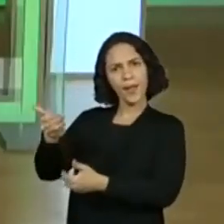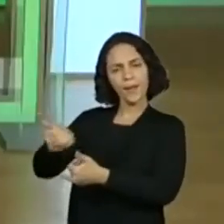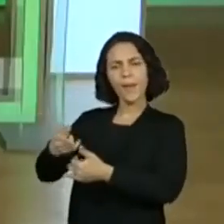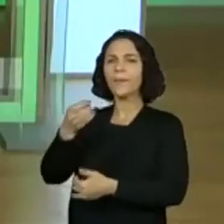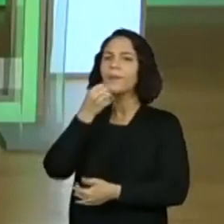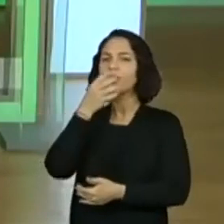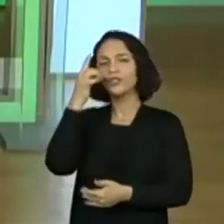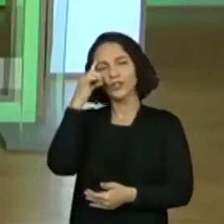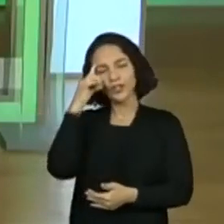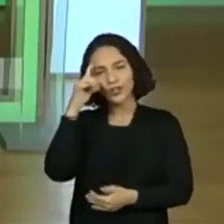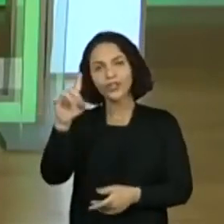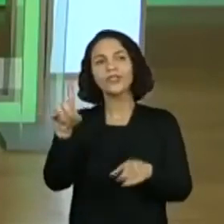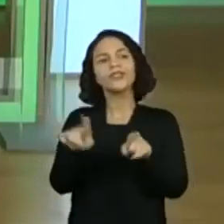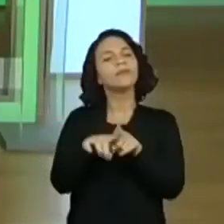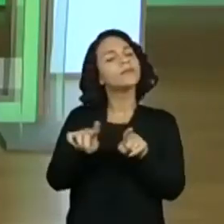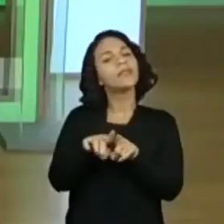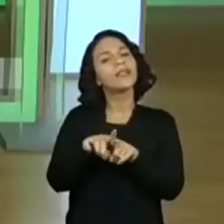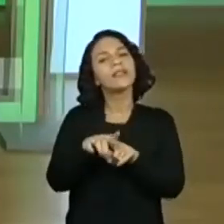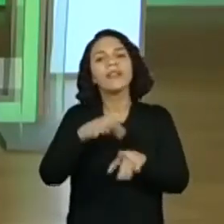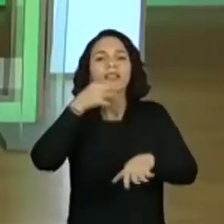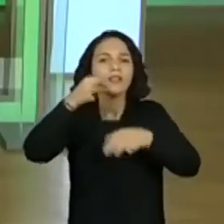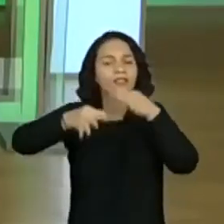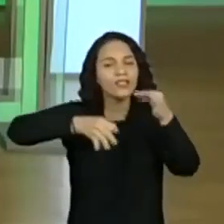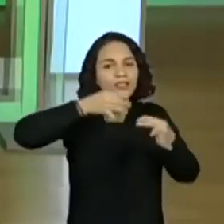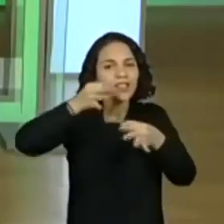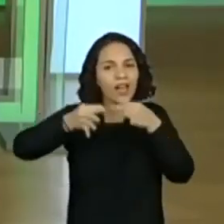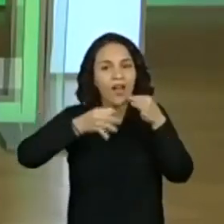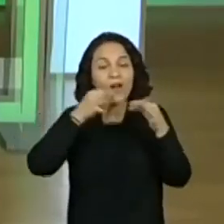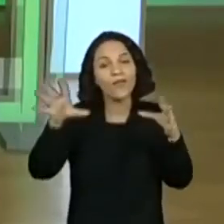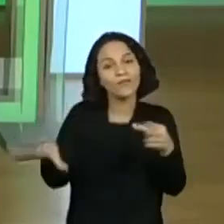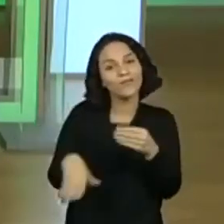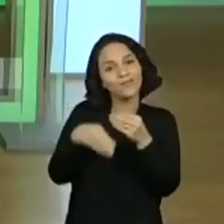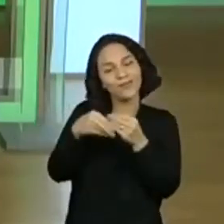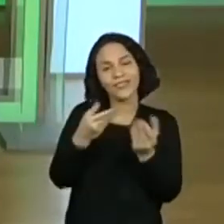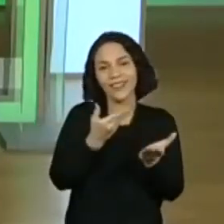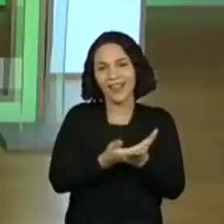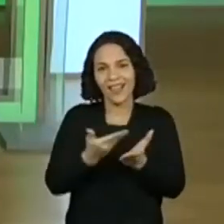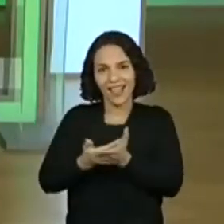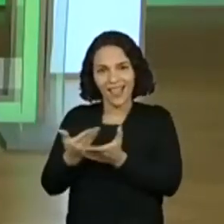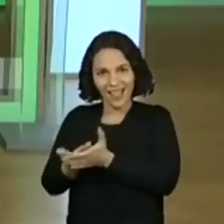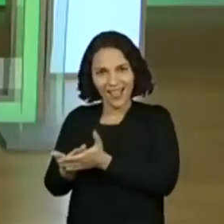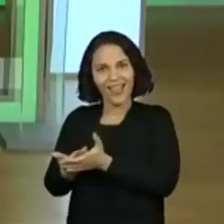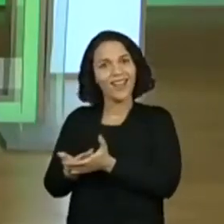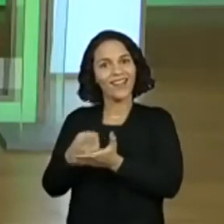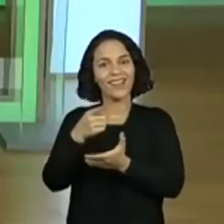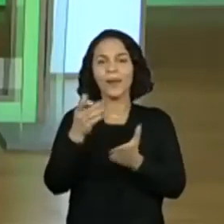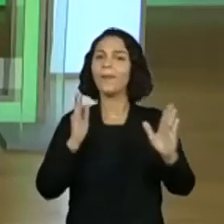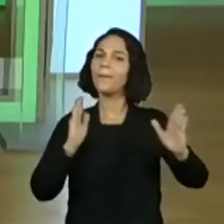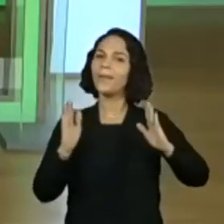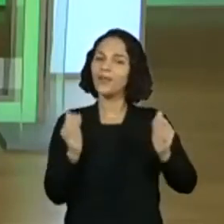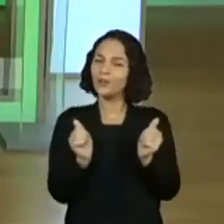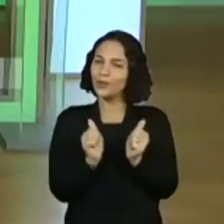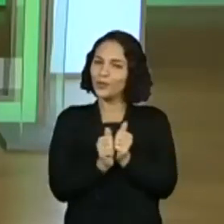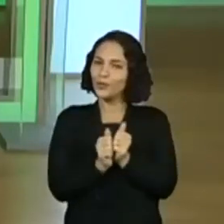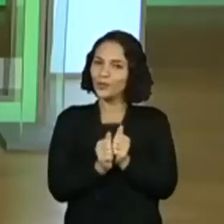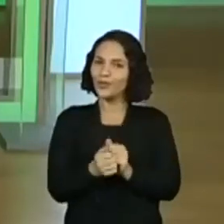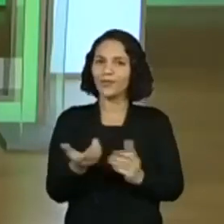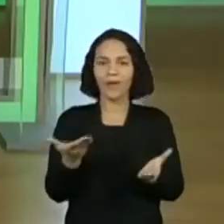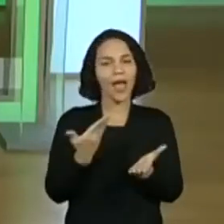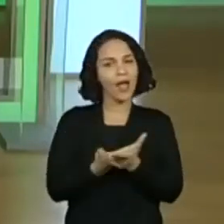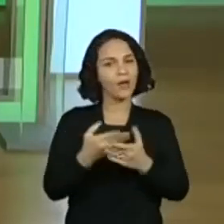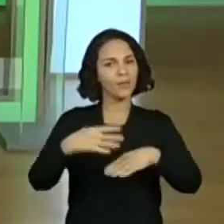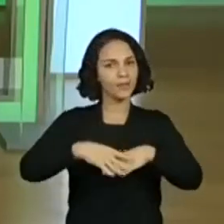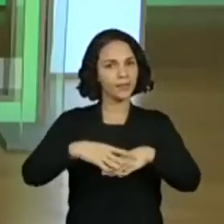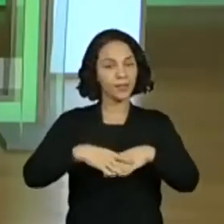bom dia e trazem também sugestões e contribuições para a aula aí no decorrer desse tempo que estaremos juntos nessa aula